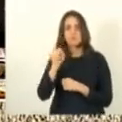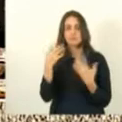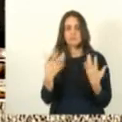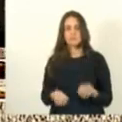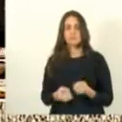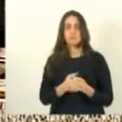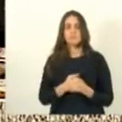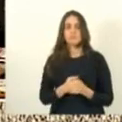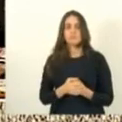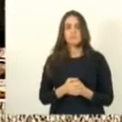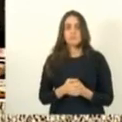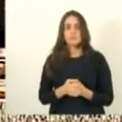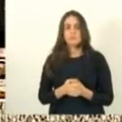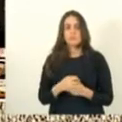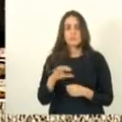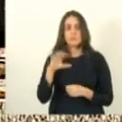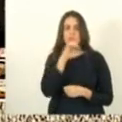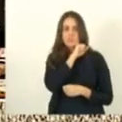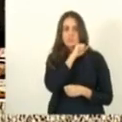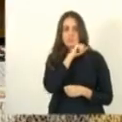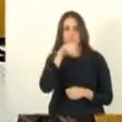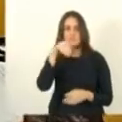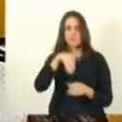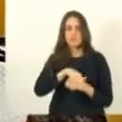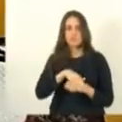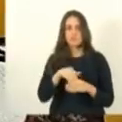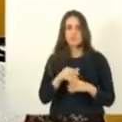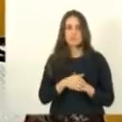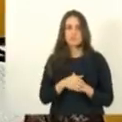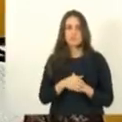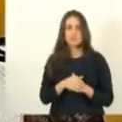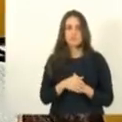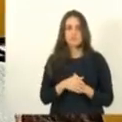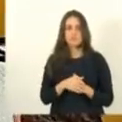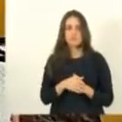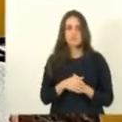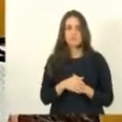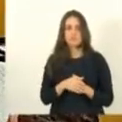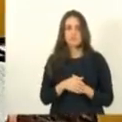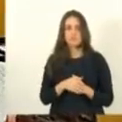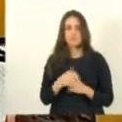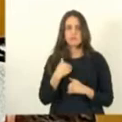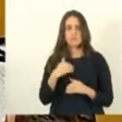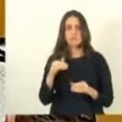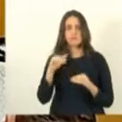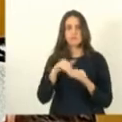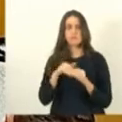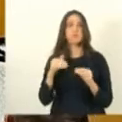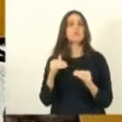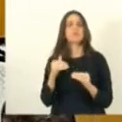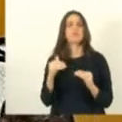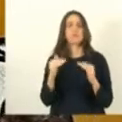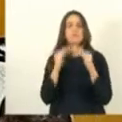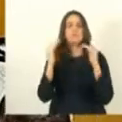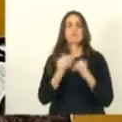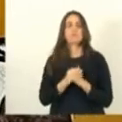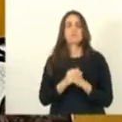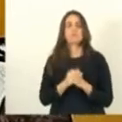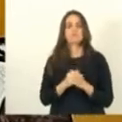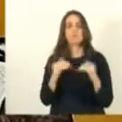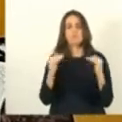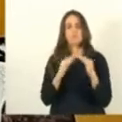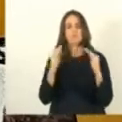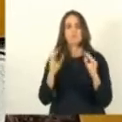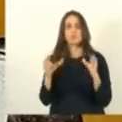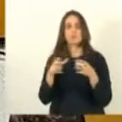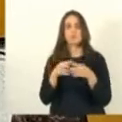Senhor presidente, a título de agilizar a votação... Deputado. Presidente, assistente social concorda. A título de agilizar a votação, eu concordo em